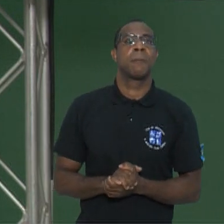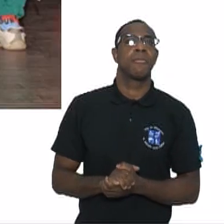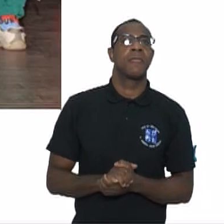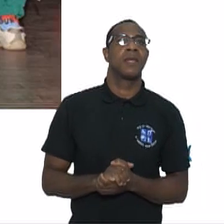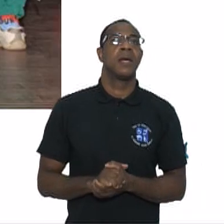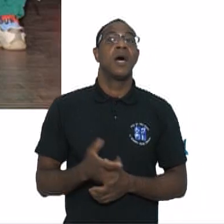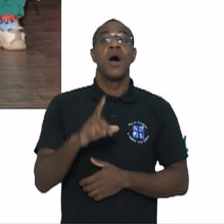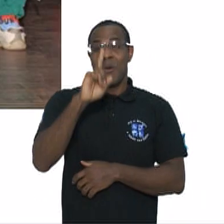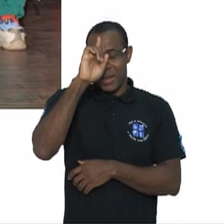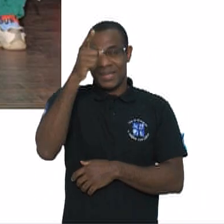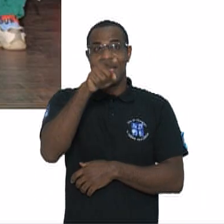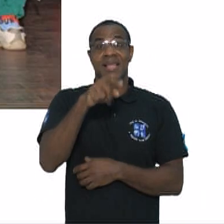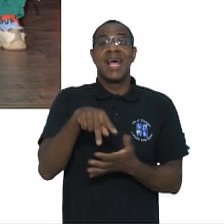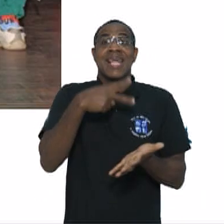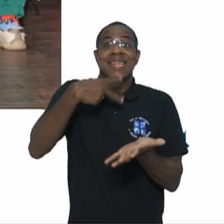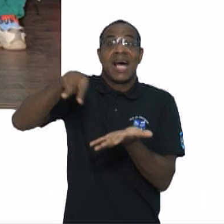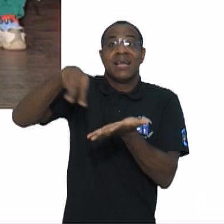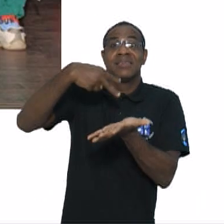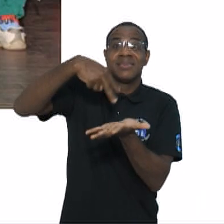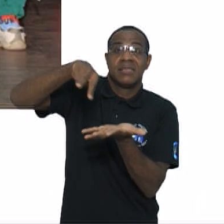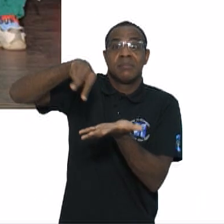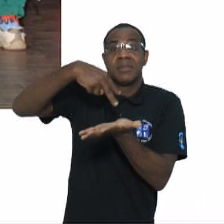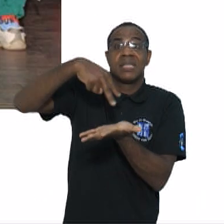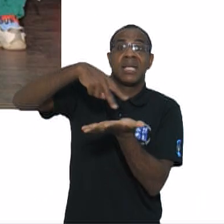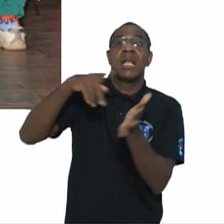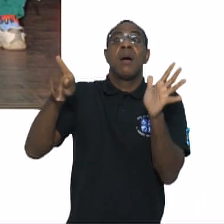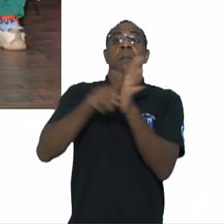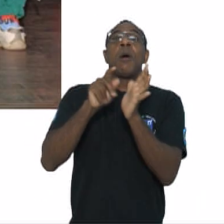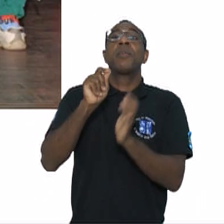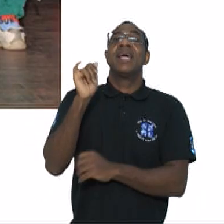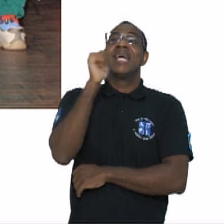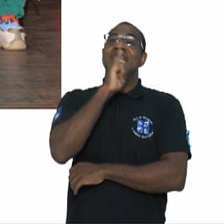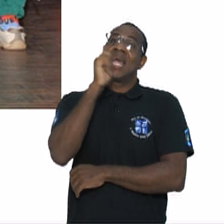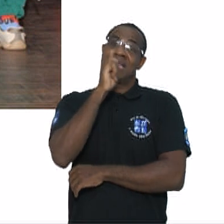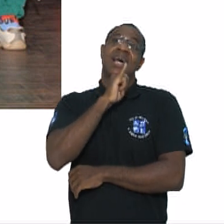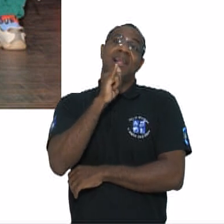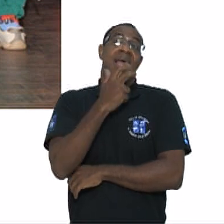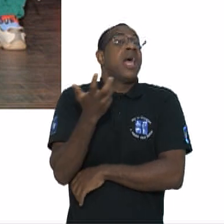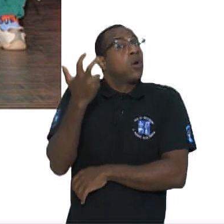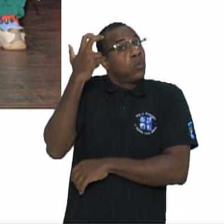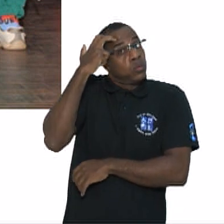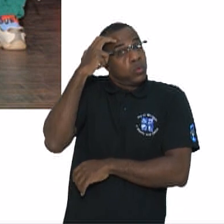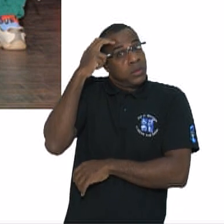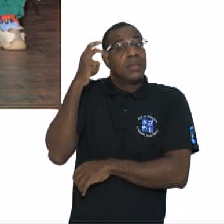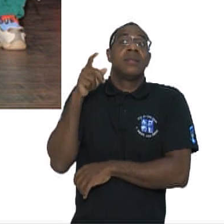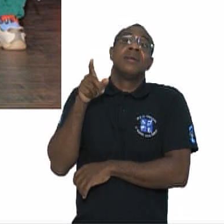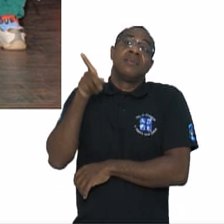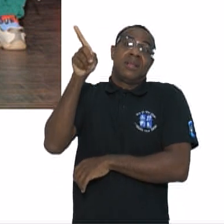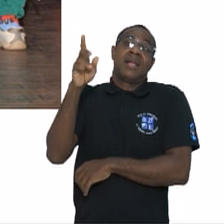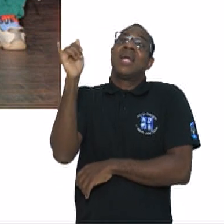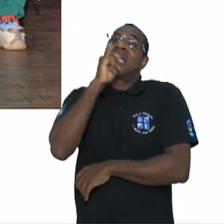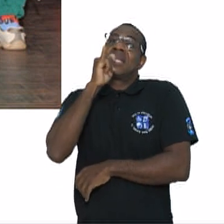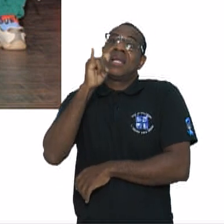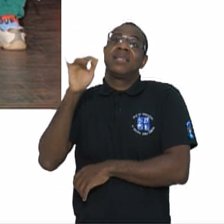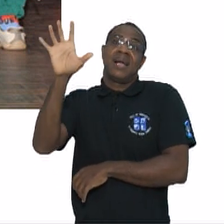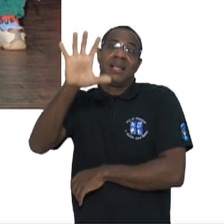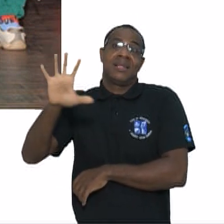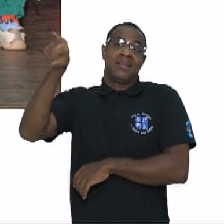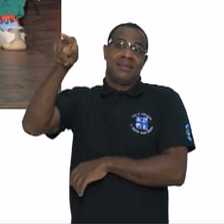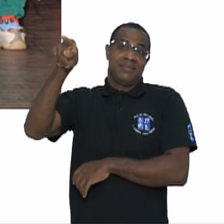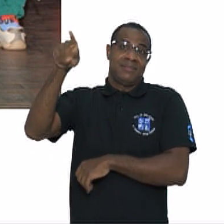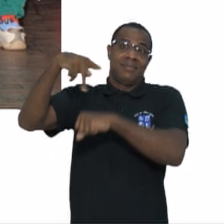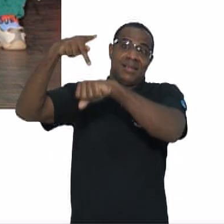uma ideia da dança, né, dos italianos, que é outro grupo que influenciou diversas partes, e o Brasil também, né?